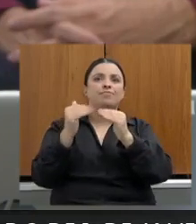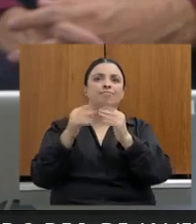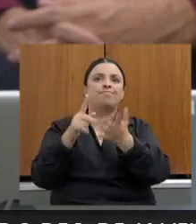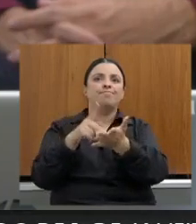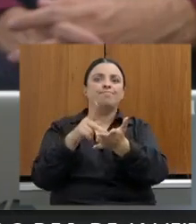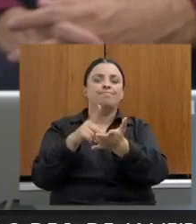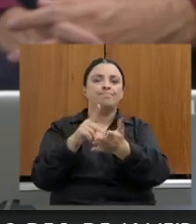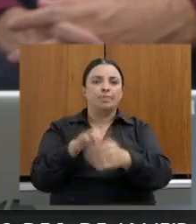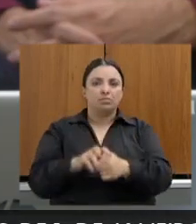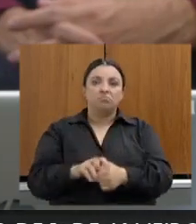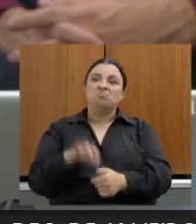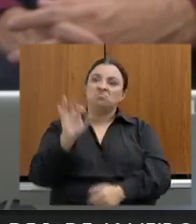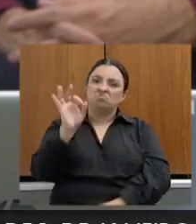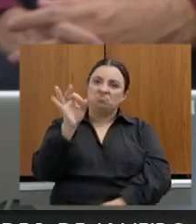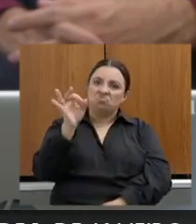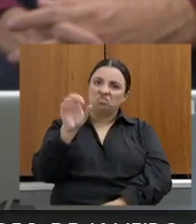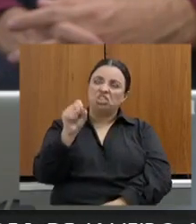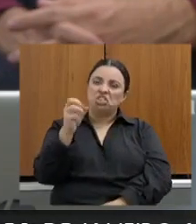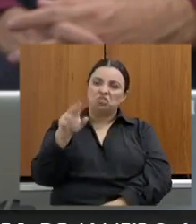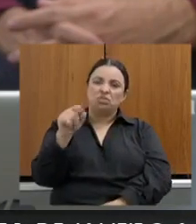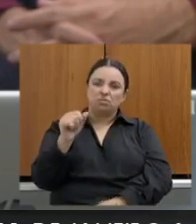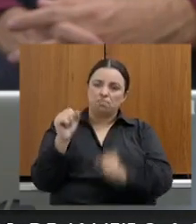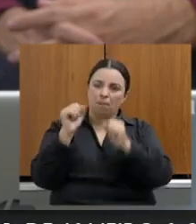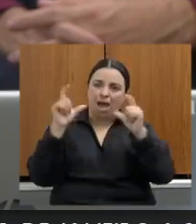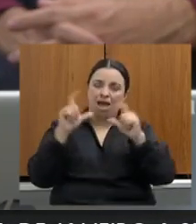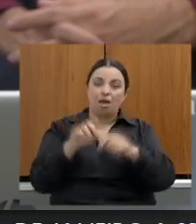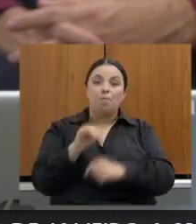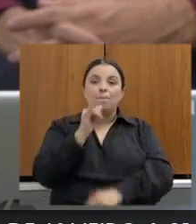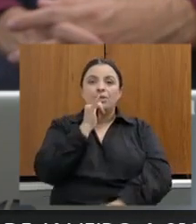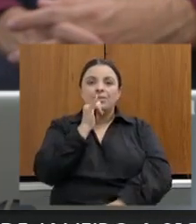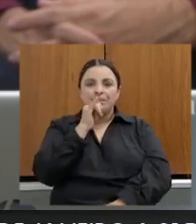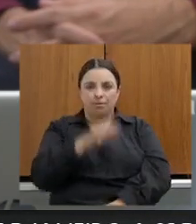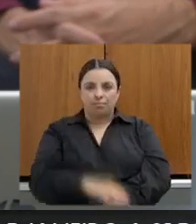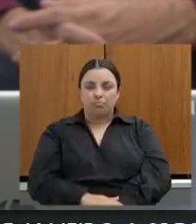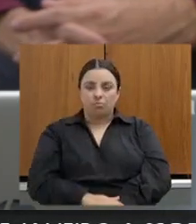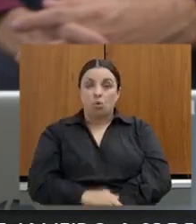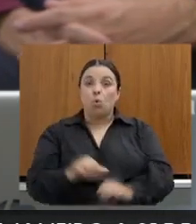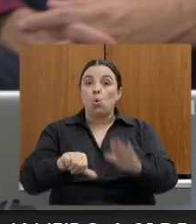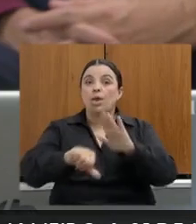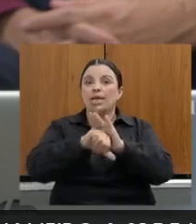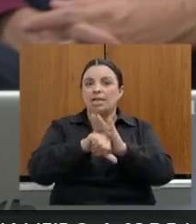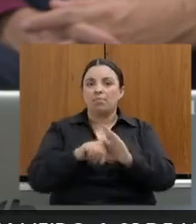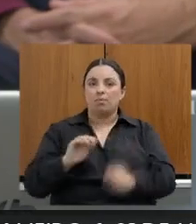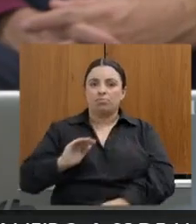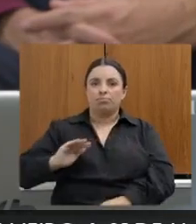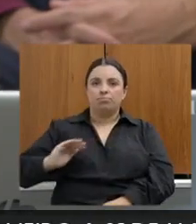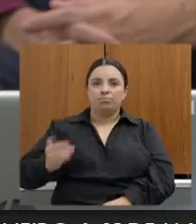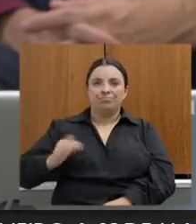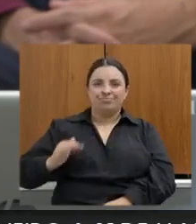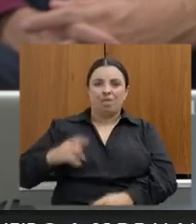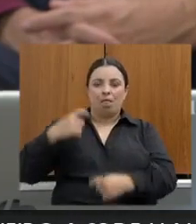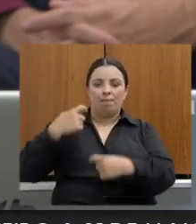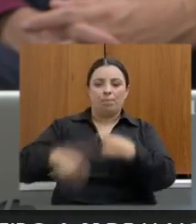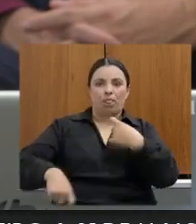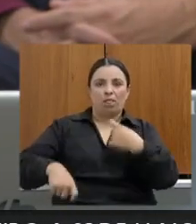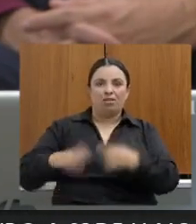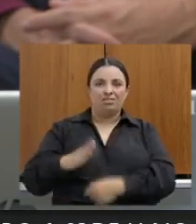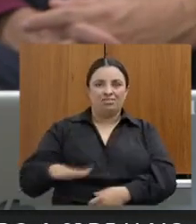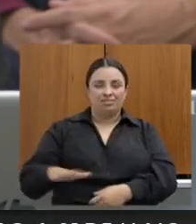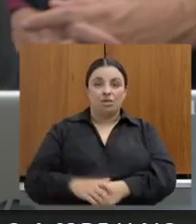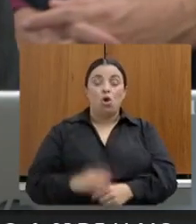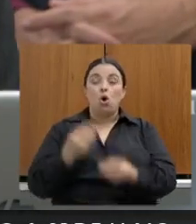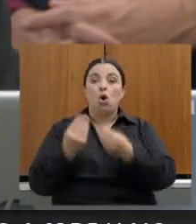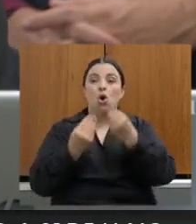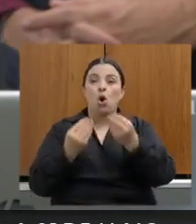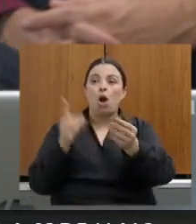é que esse crimes sexuais um abuso de uma criança com abuso sexual Como interrogar o autor